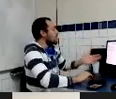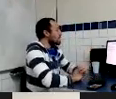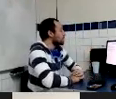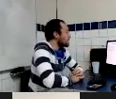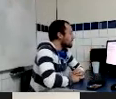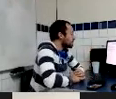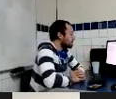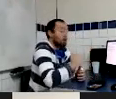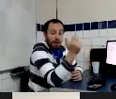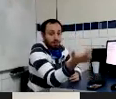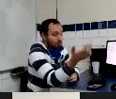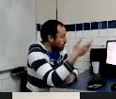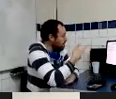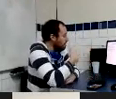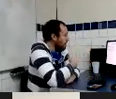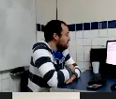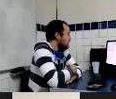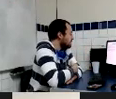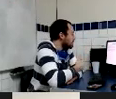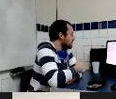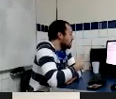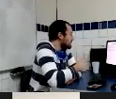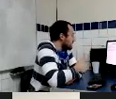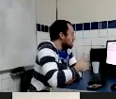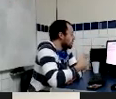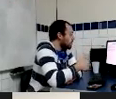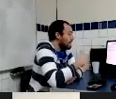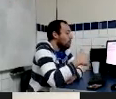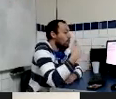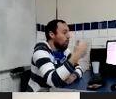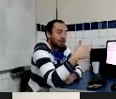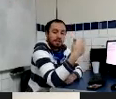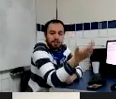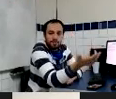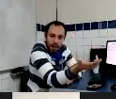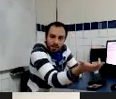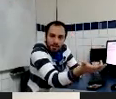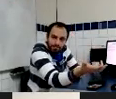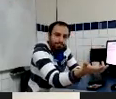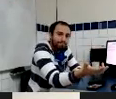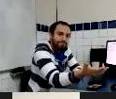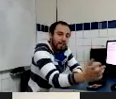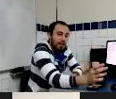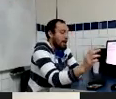Com o maior tempo livre, por causa do estoque de alimentos, as pessoas começaram a se preocupar com outras atividades.